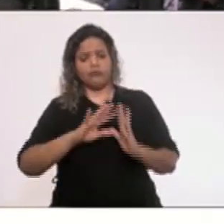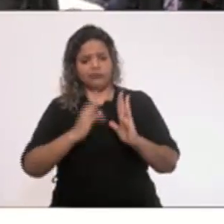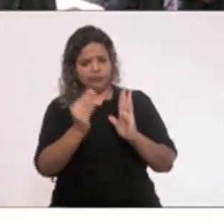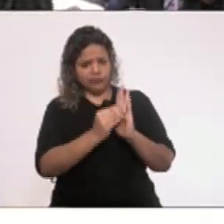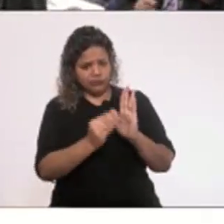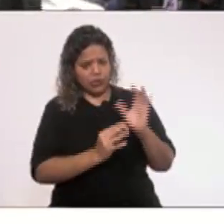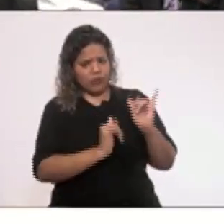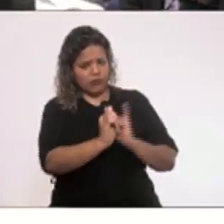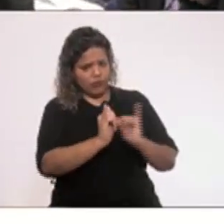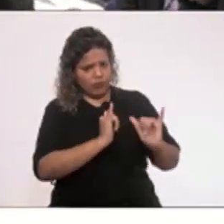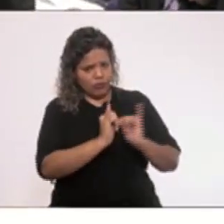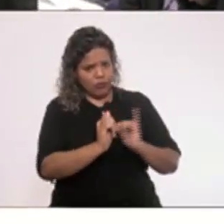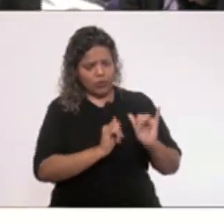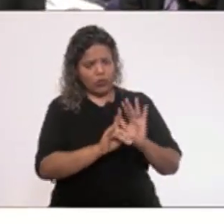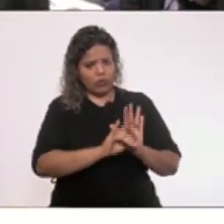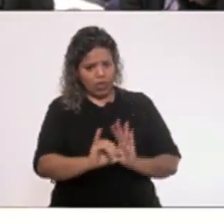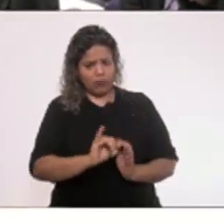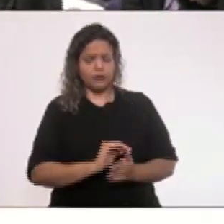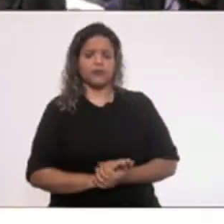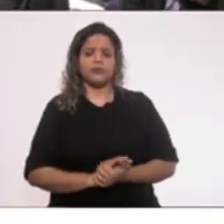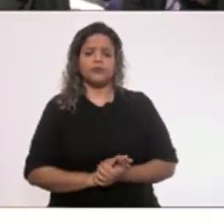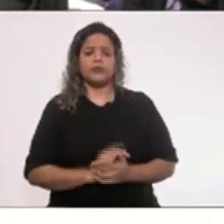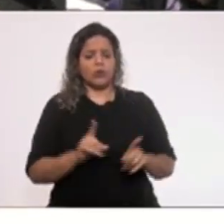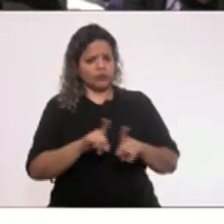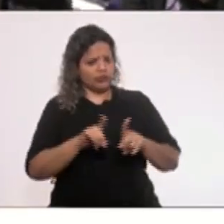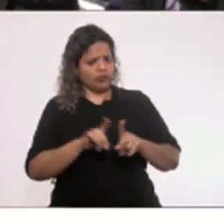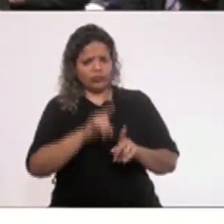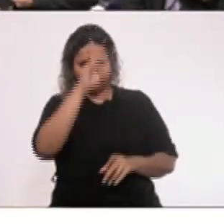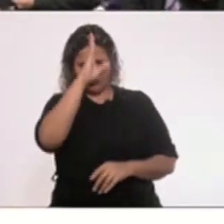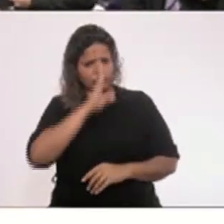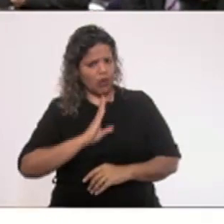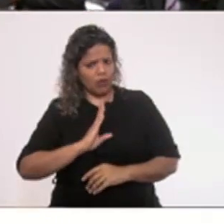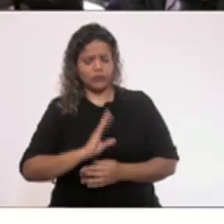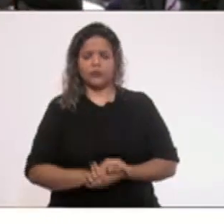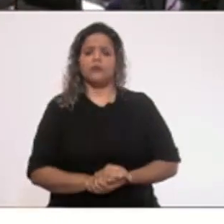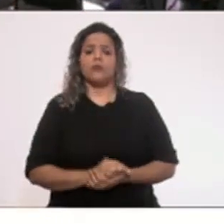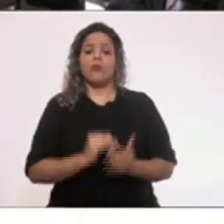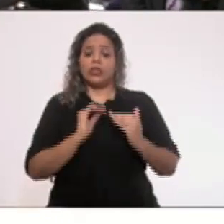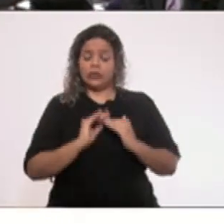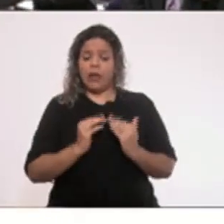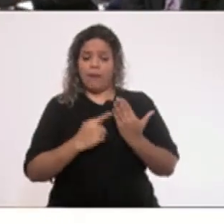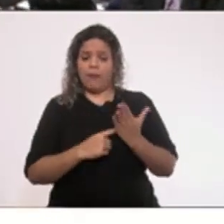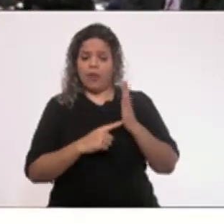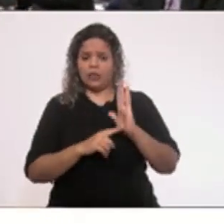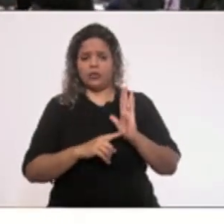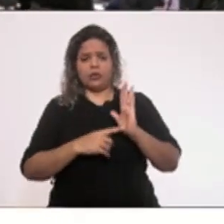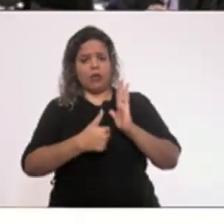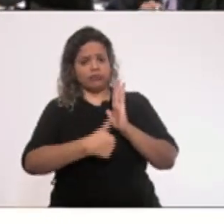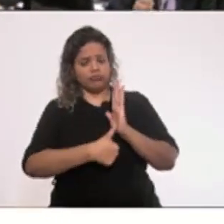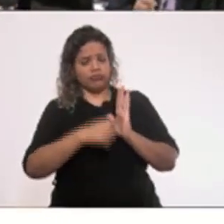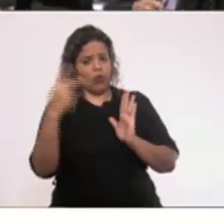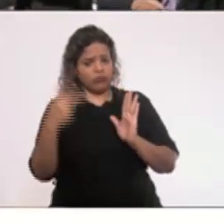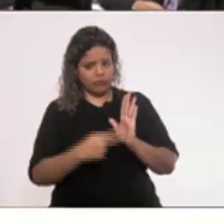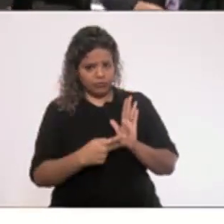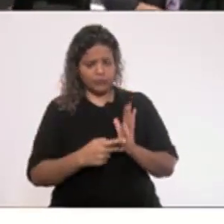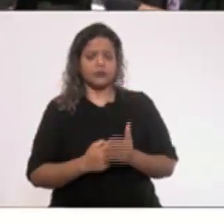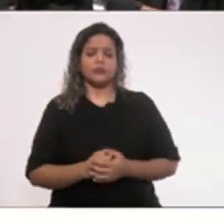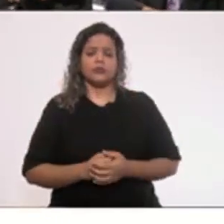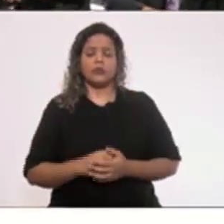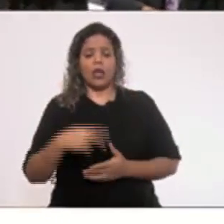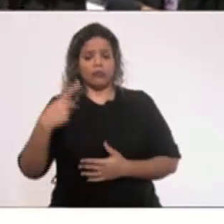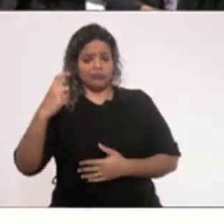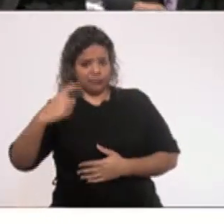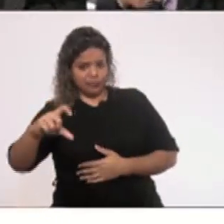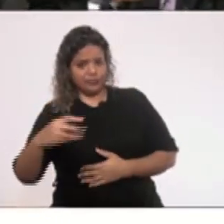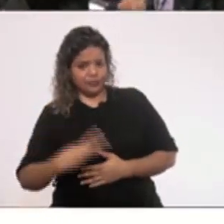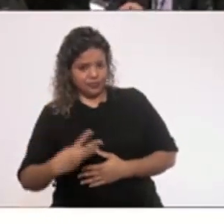a informação de que trata esta lei, também sem qualquer custo, desde que apresentem o seu original. Parágrafo